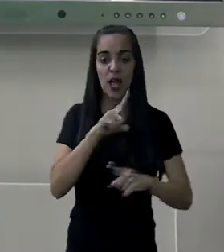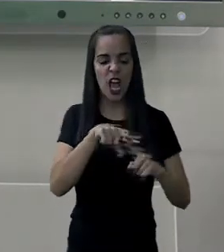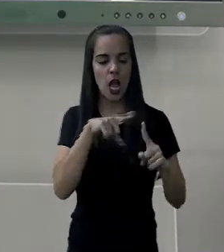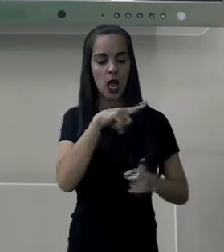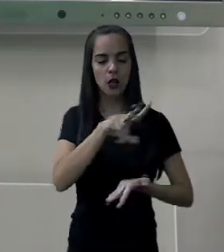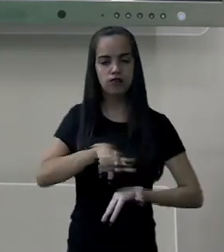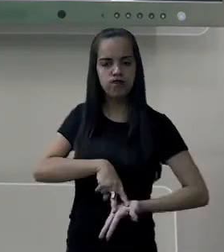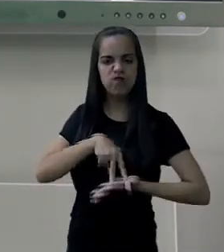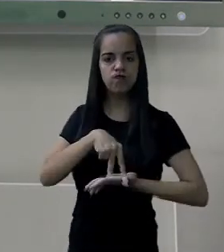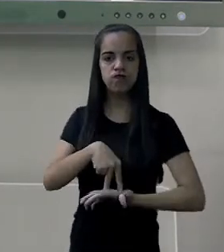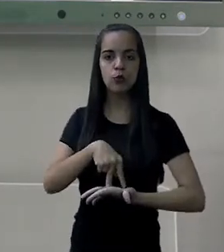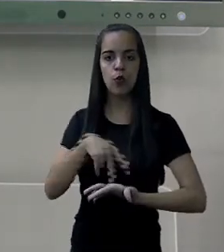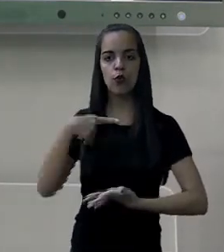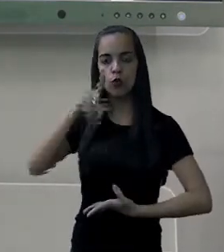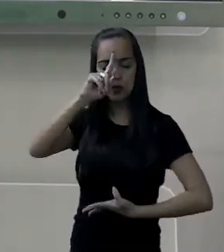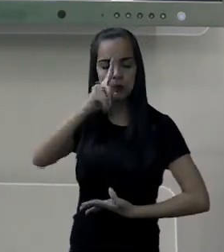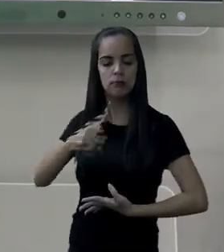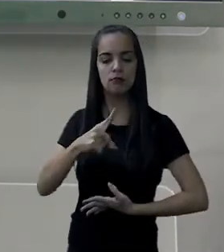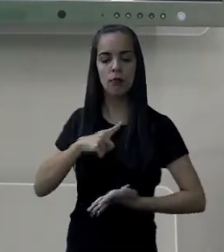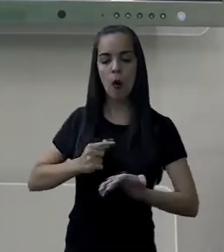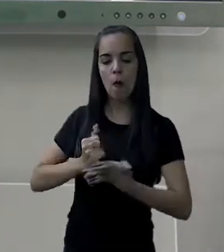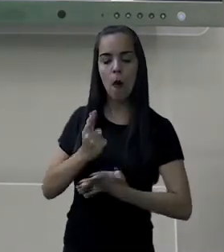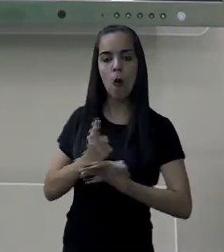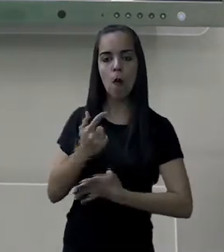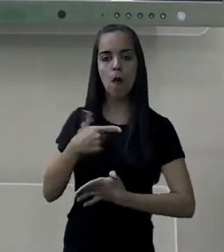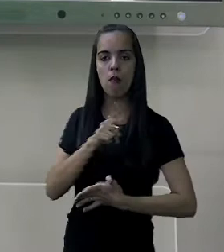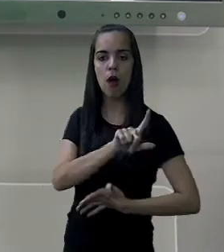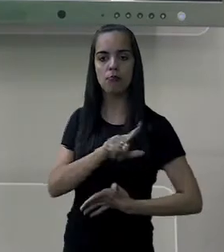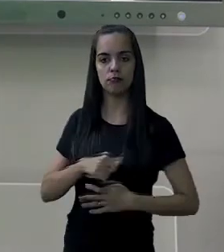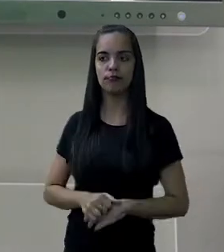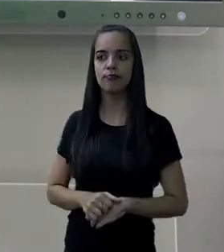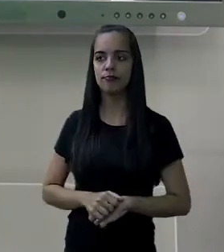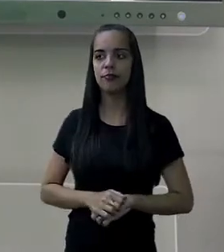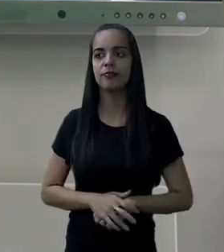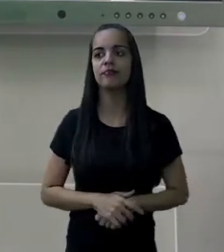para negociar é muito maior.